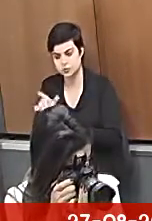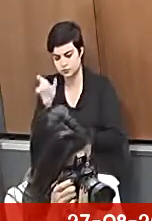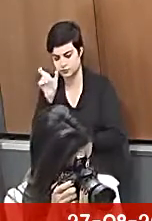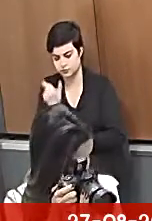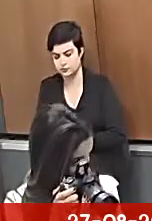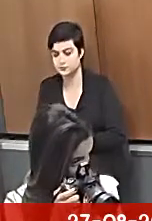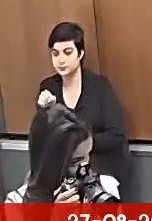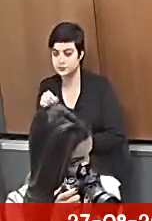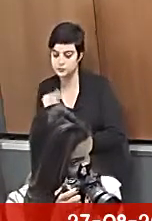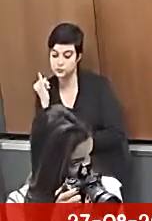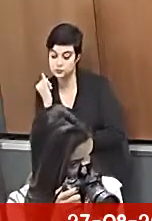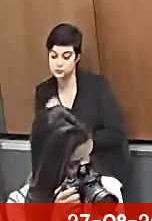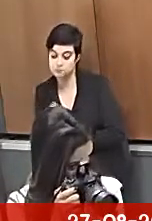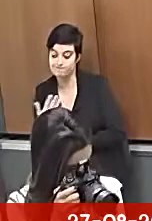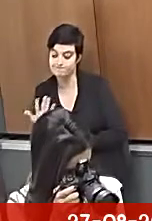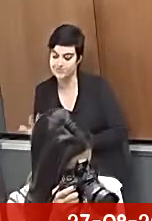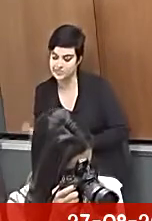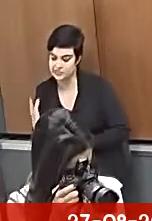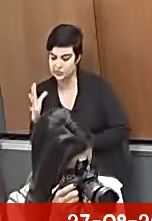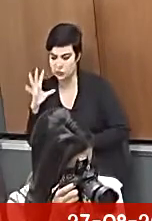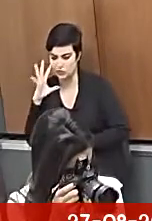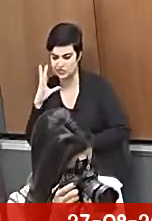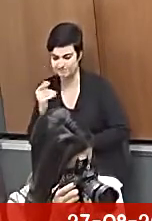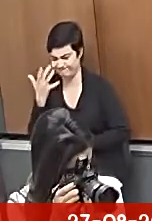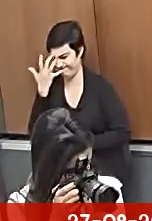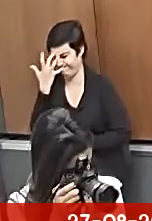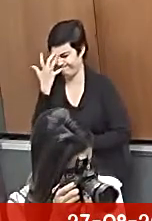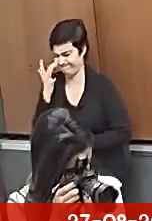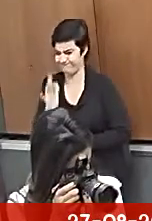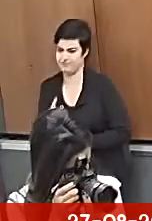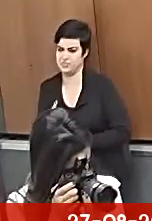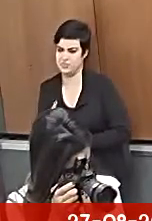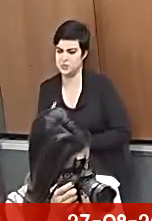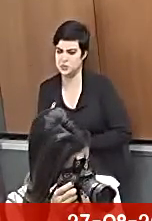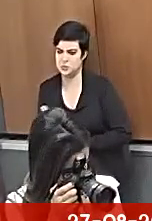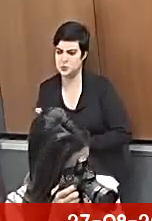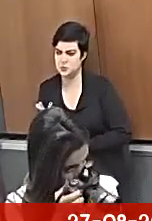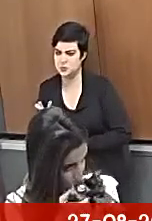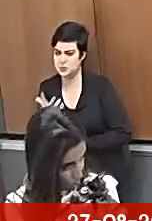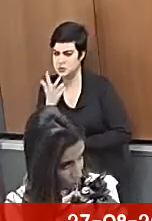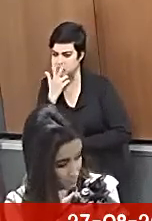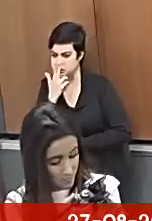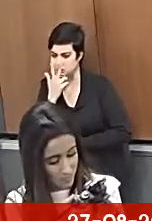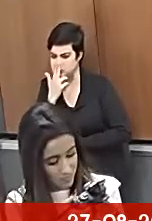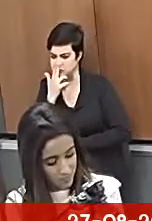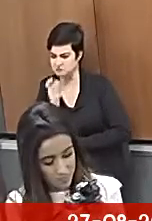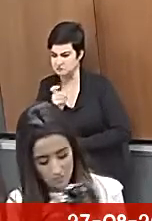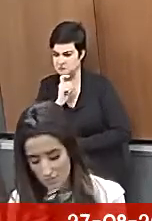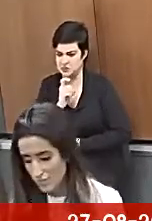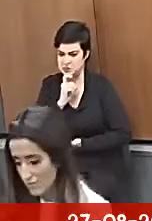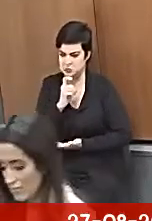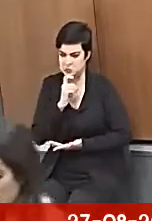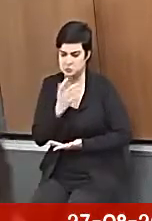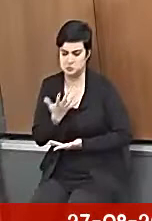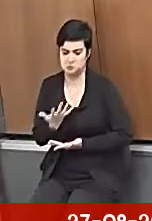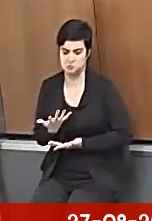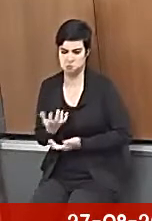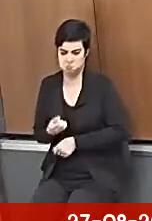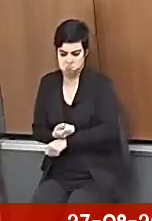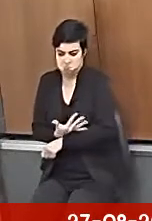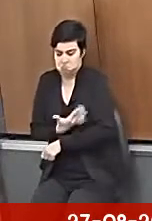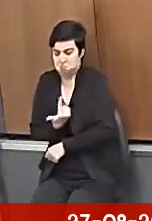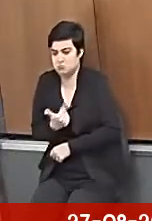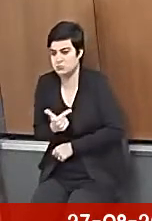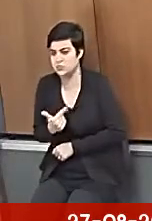minas arena de sola eu achei essa nota muito fria achei essa nota muito gelada e dá a entender